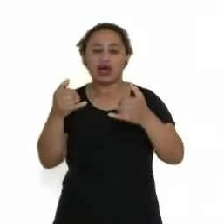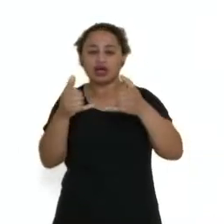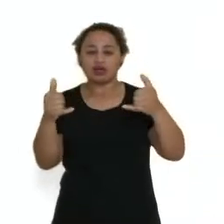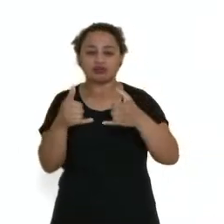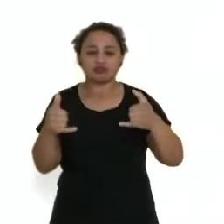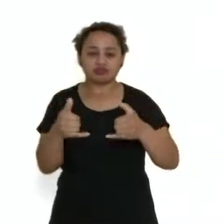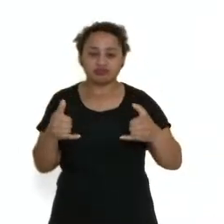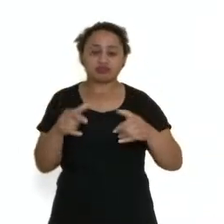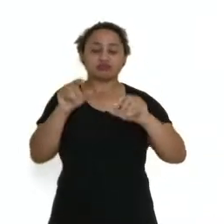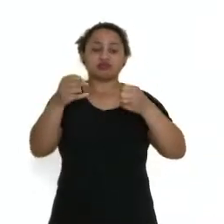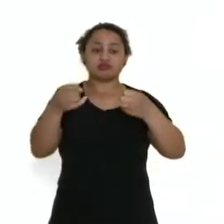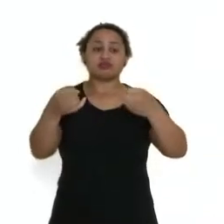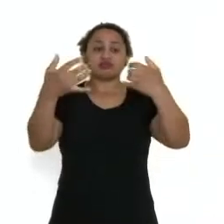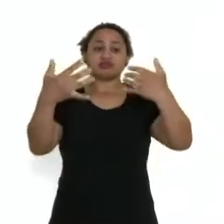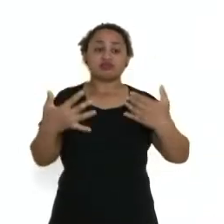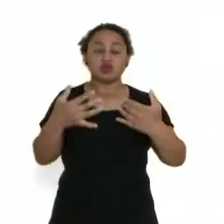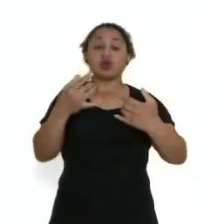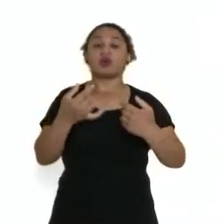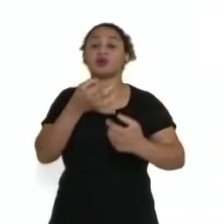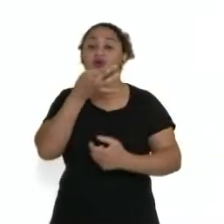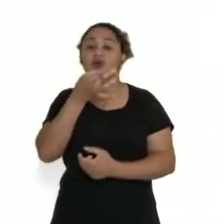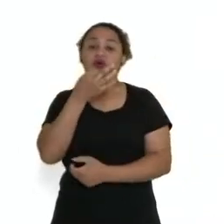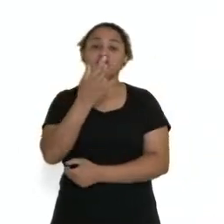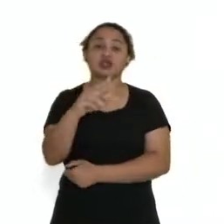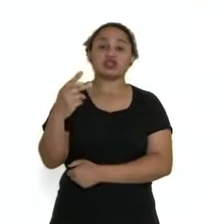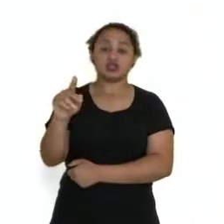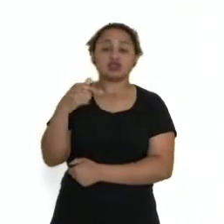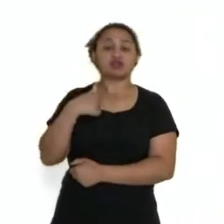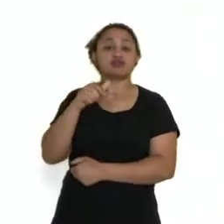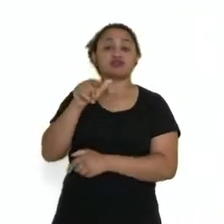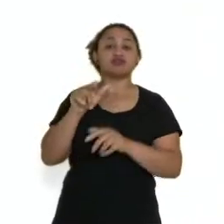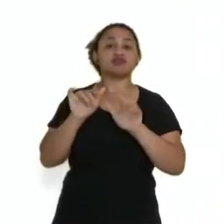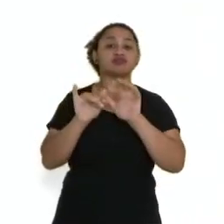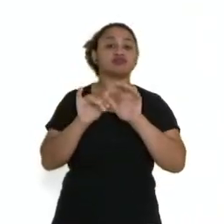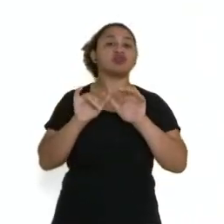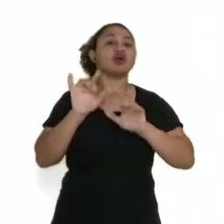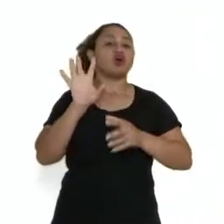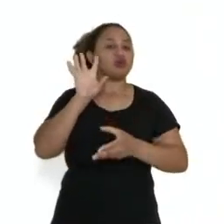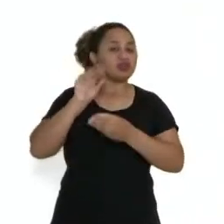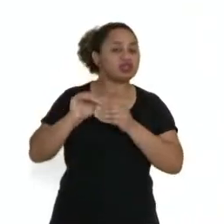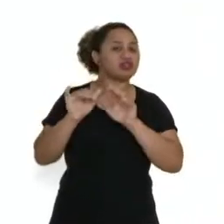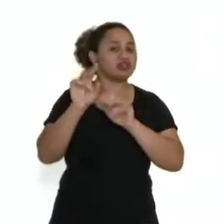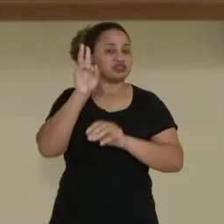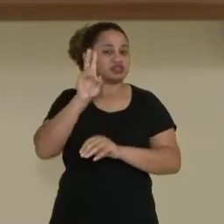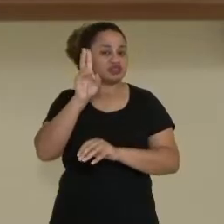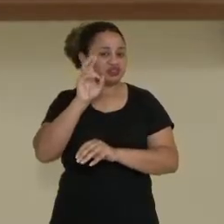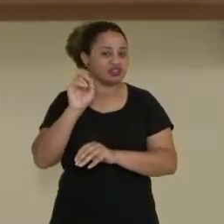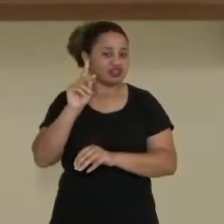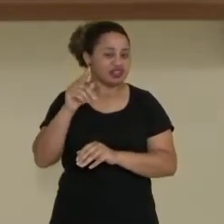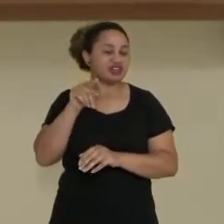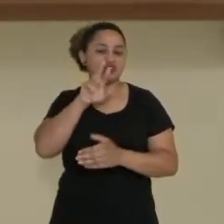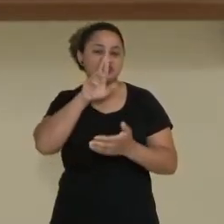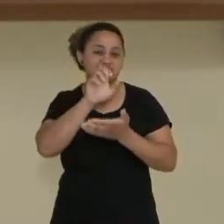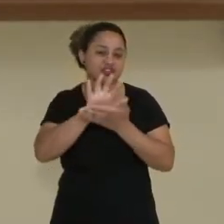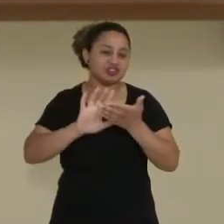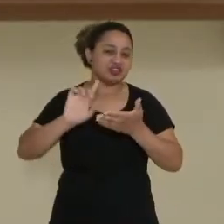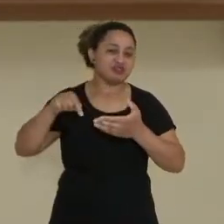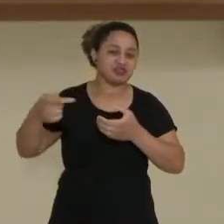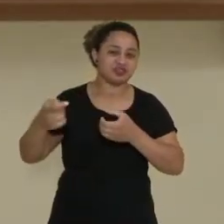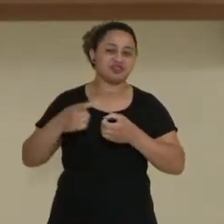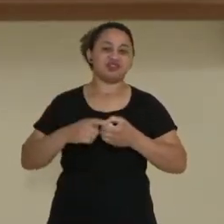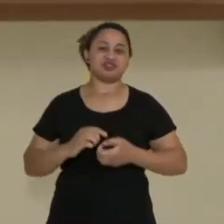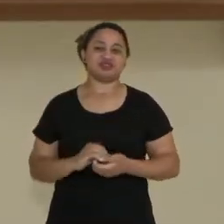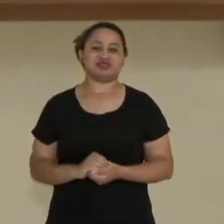linhas explicitando a opinião de vocês sobre a moral da história. Combinado? Faz aí que eu te aguardo aqui.